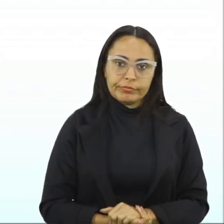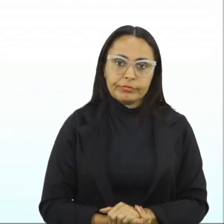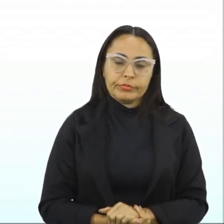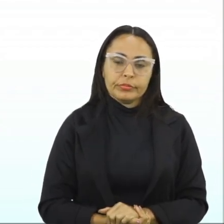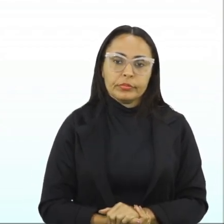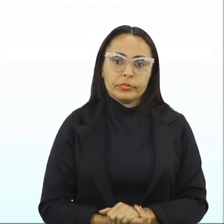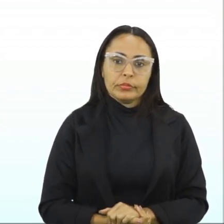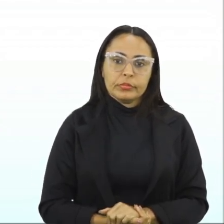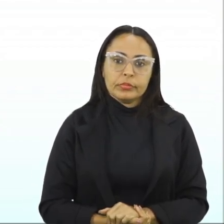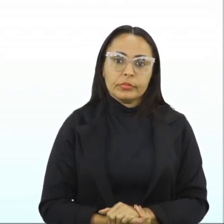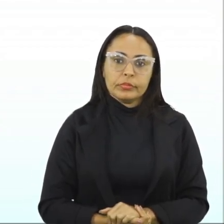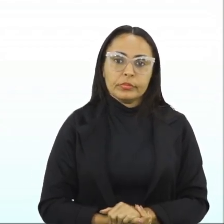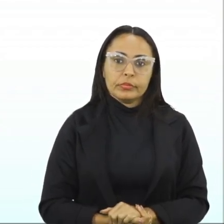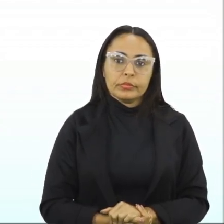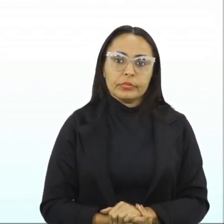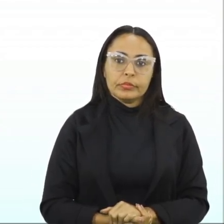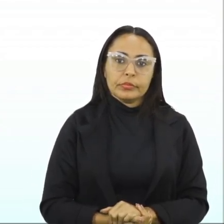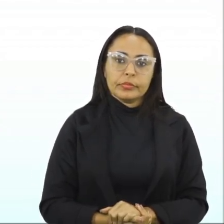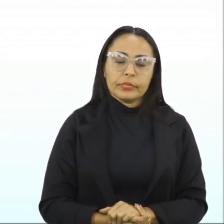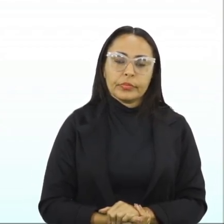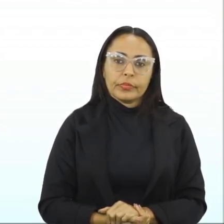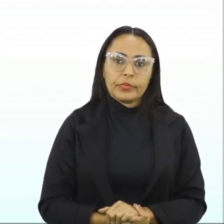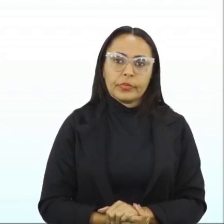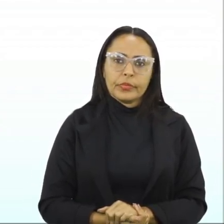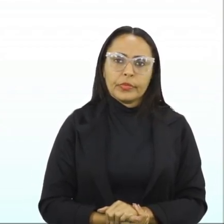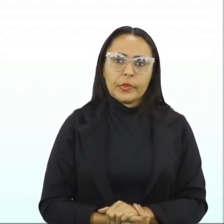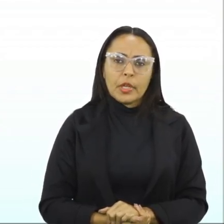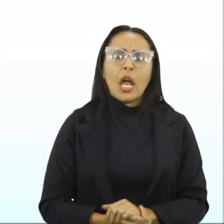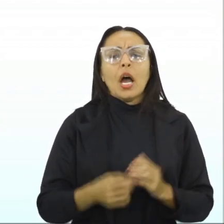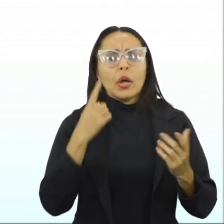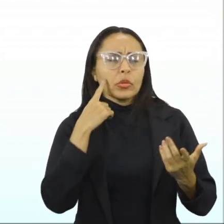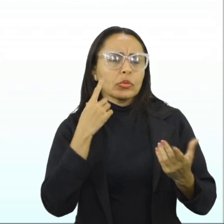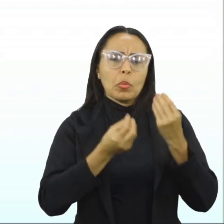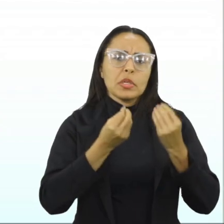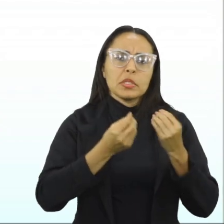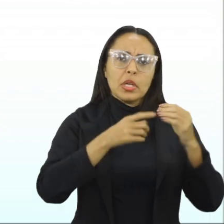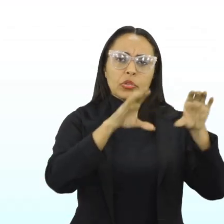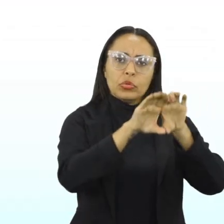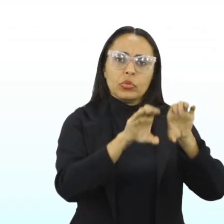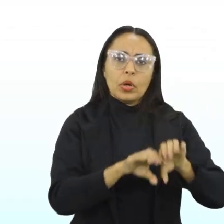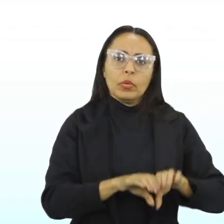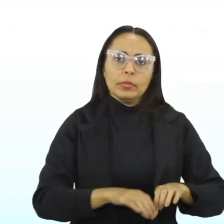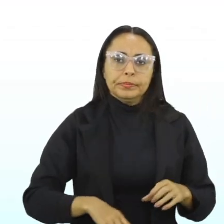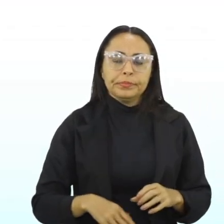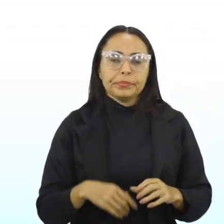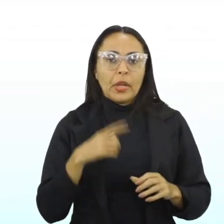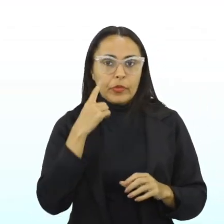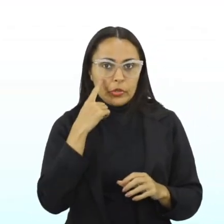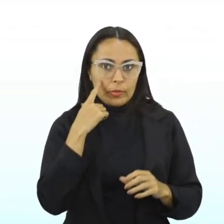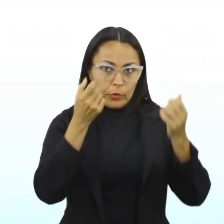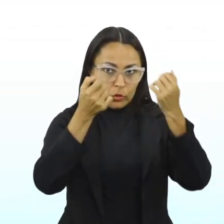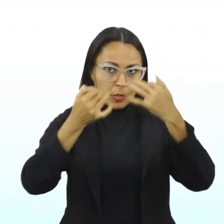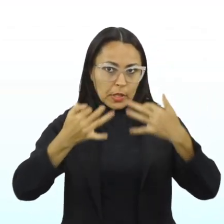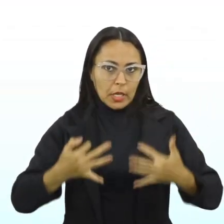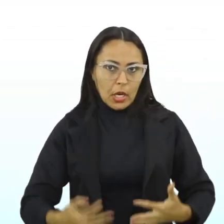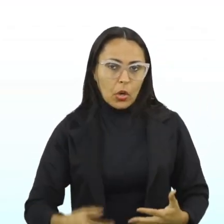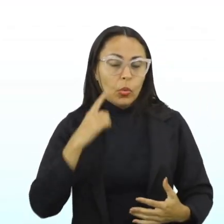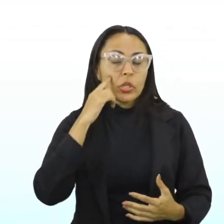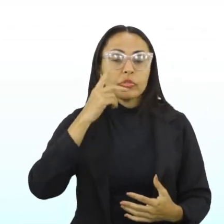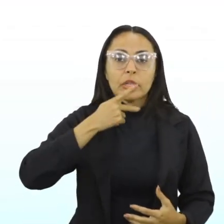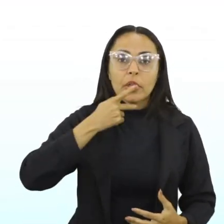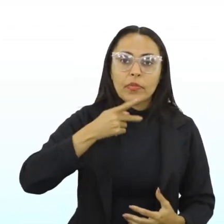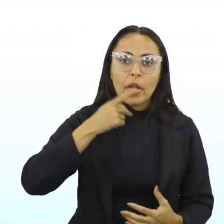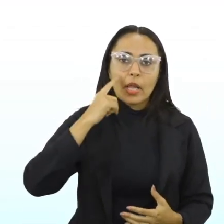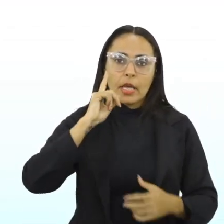vou ter uma funçãozinha energética. Aí você pode dizer assim, como assim estrutura energética? Léo, traz para mim, por favor. Veja, quando a gente